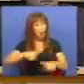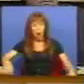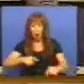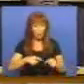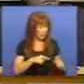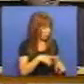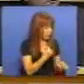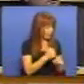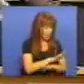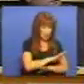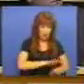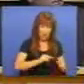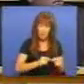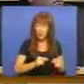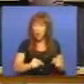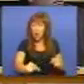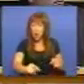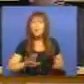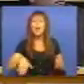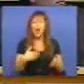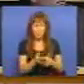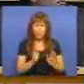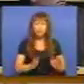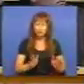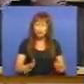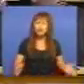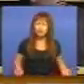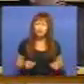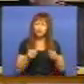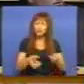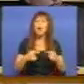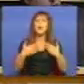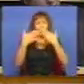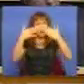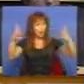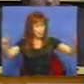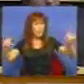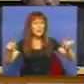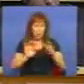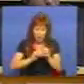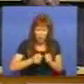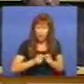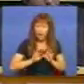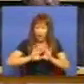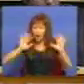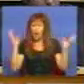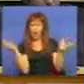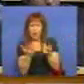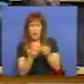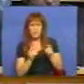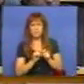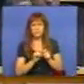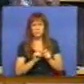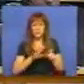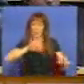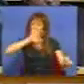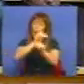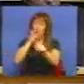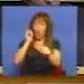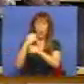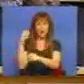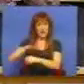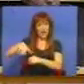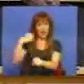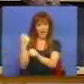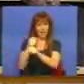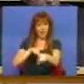secessão de funções, retomámos propostas acerca disso, estamos abertos para o alargamento a outros cargos